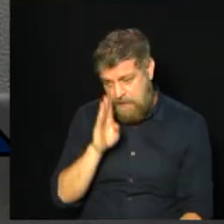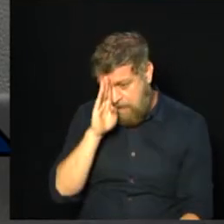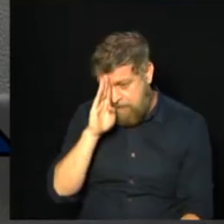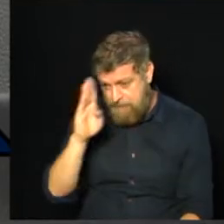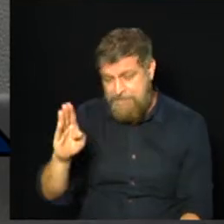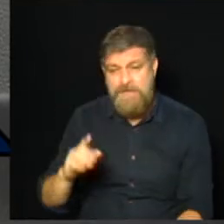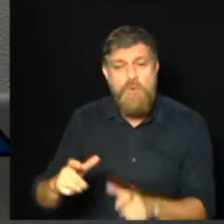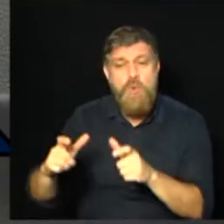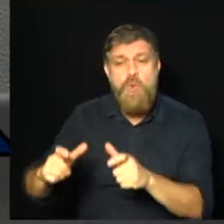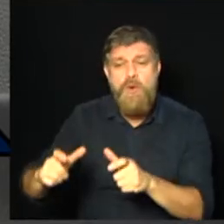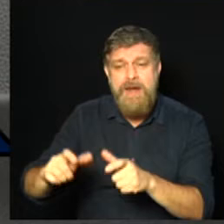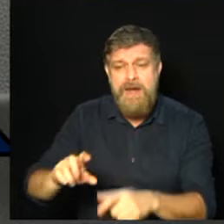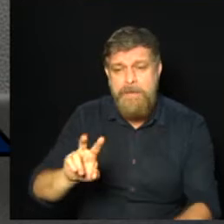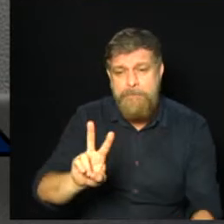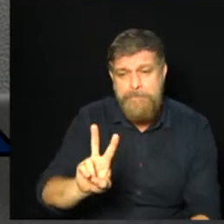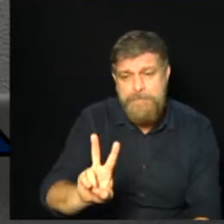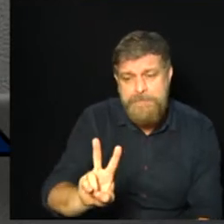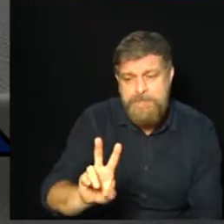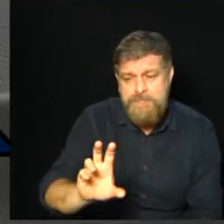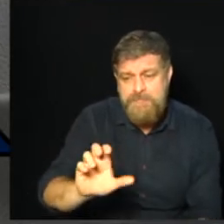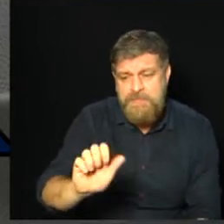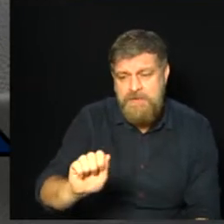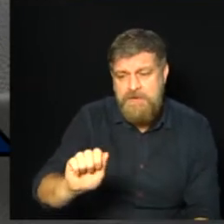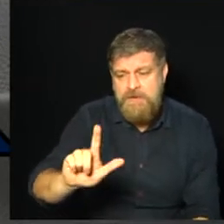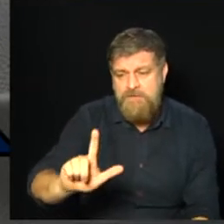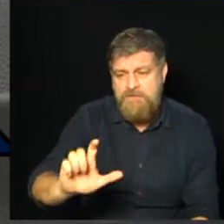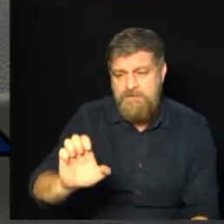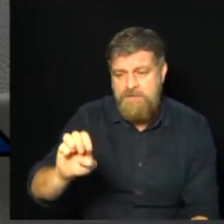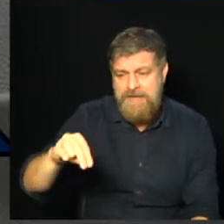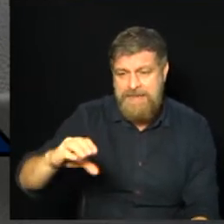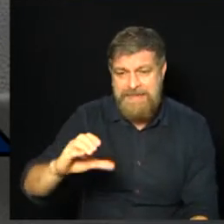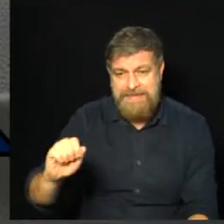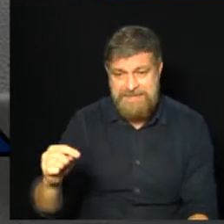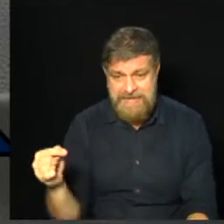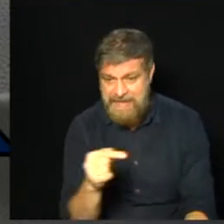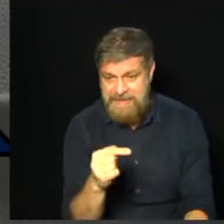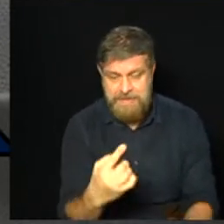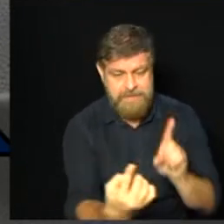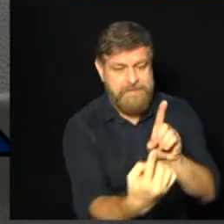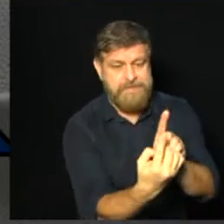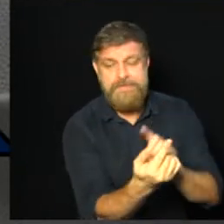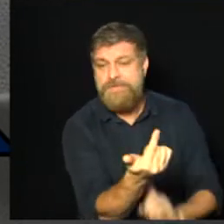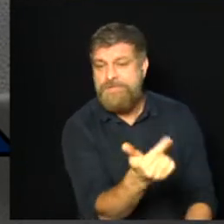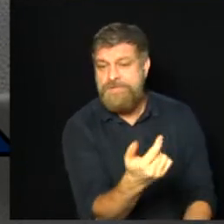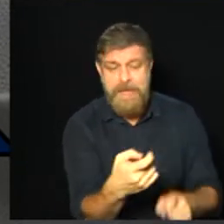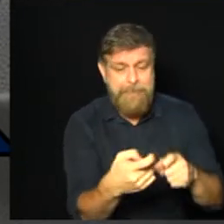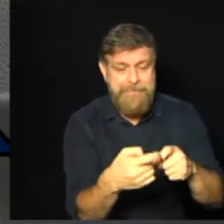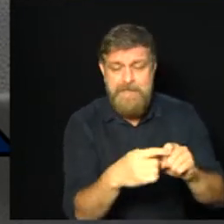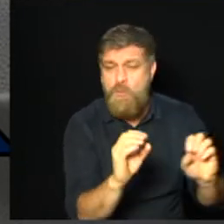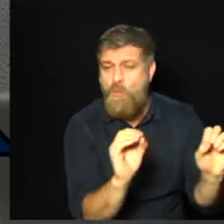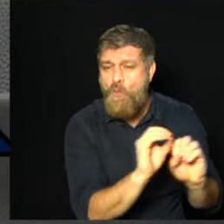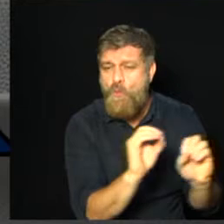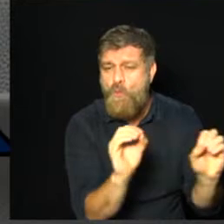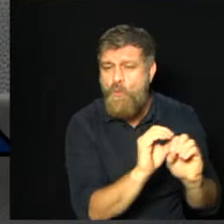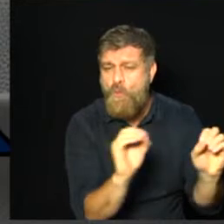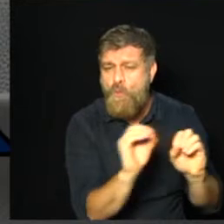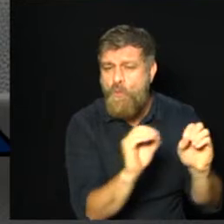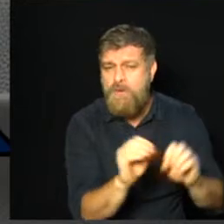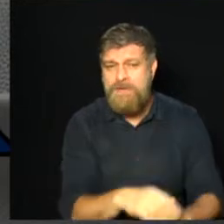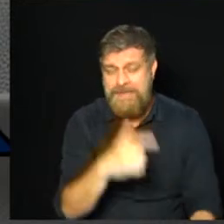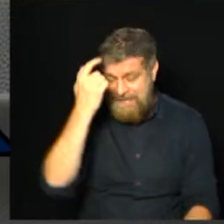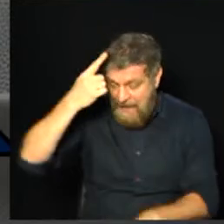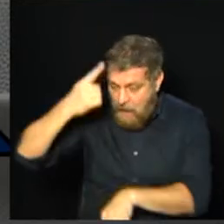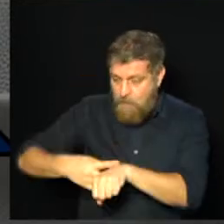Valença, porque não conseguia atender. A informação é que não tinha nenhum médico naquele momento, eu não consegui ir lá naquela